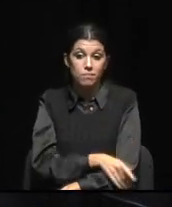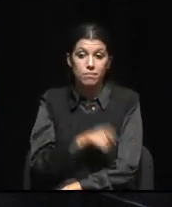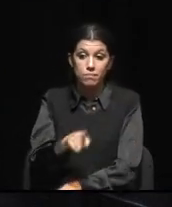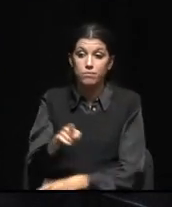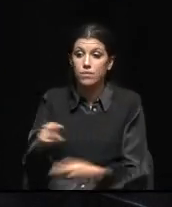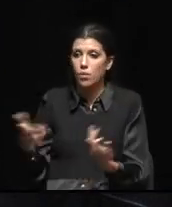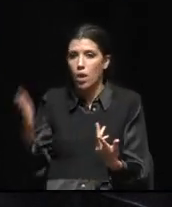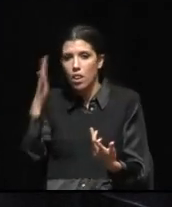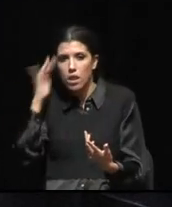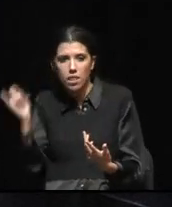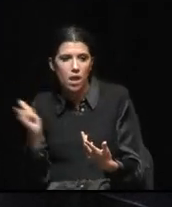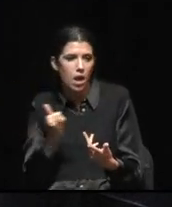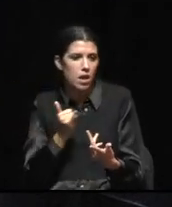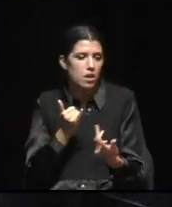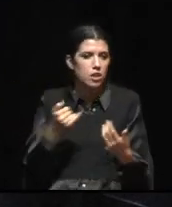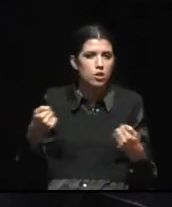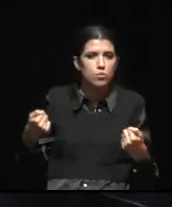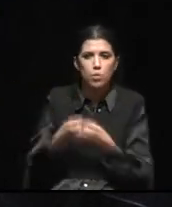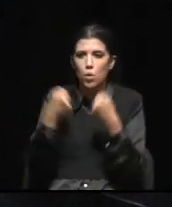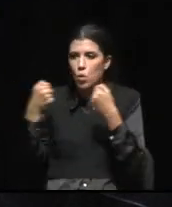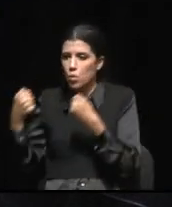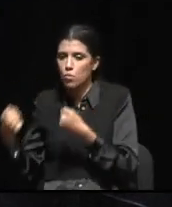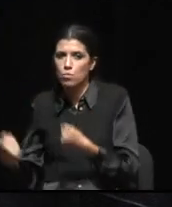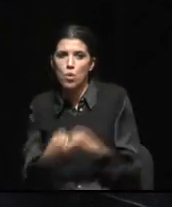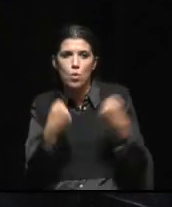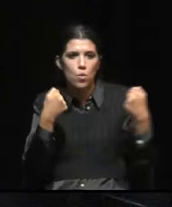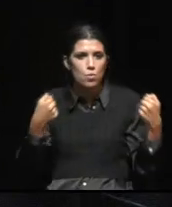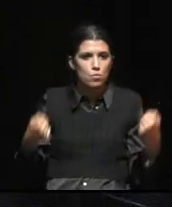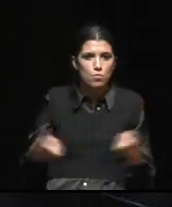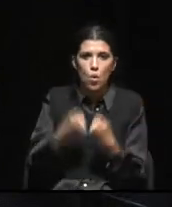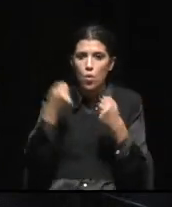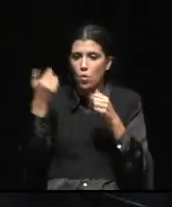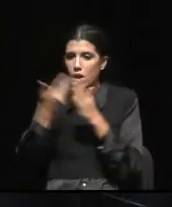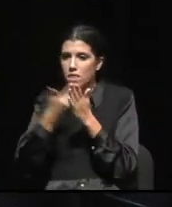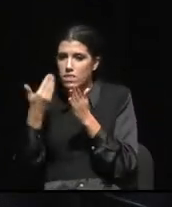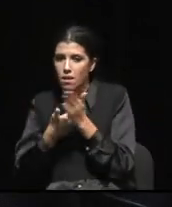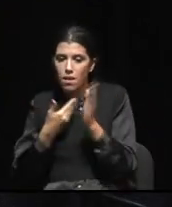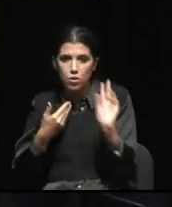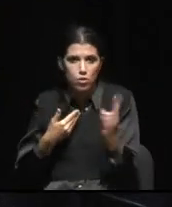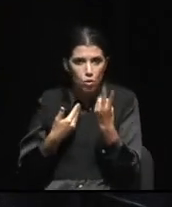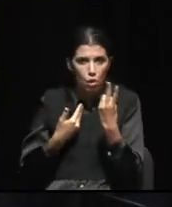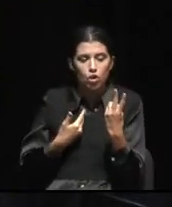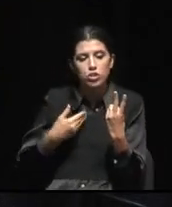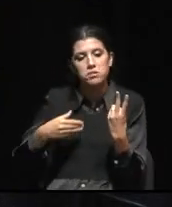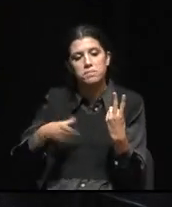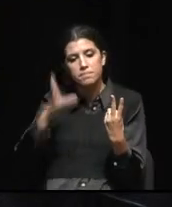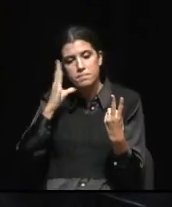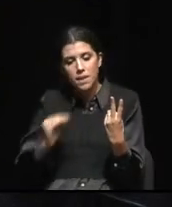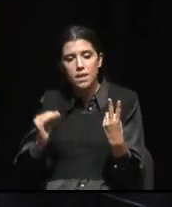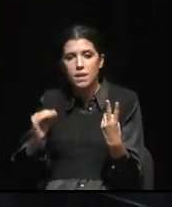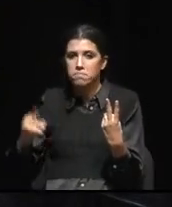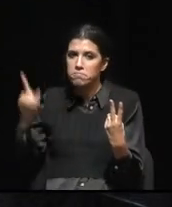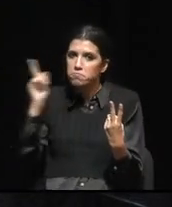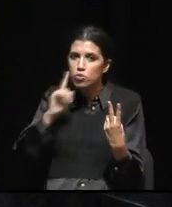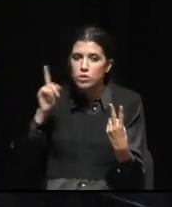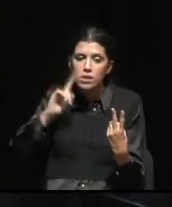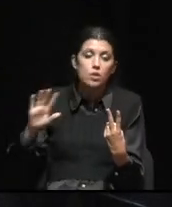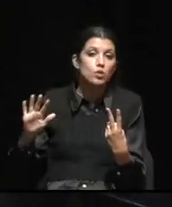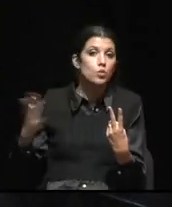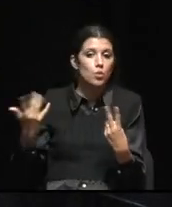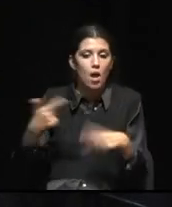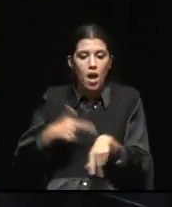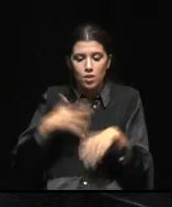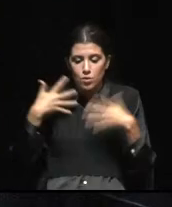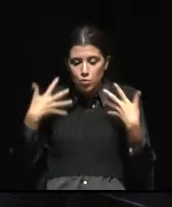divergências na análise e proposta relativamente a esses dois documentos pensamos absolutamente essencial no momento em que